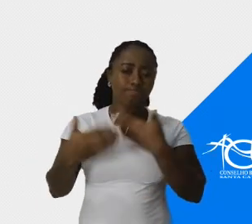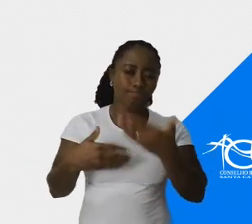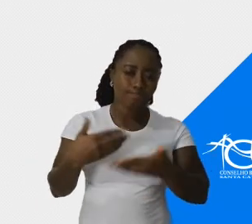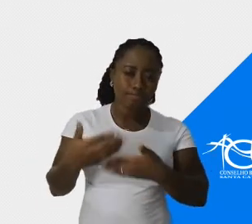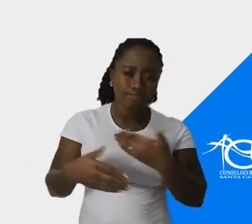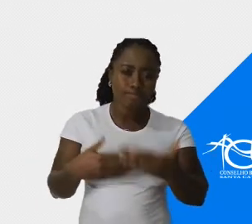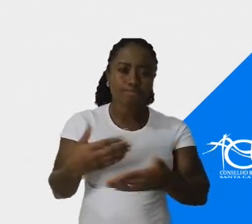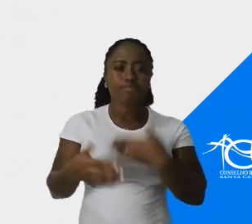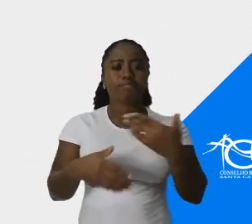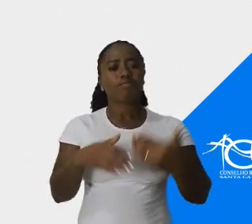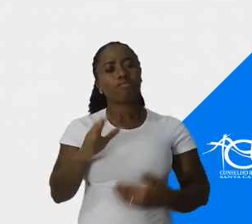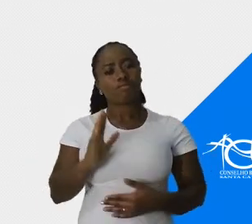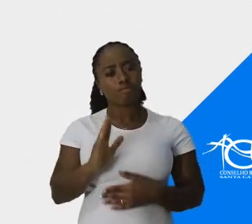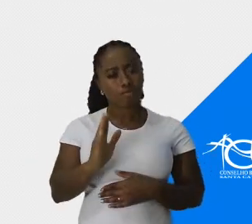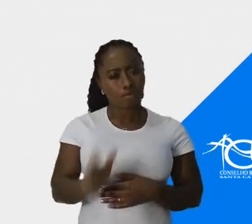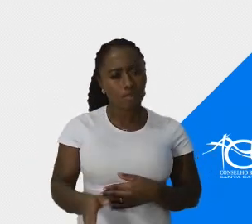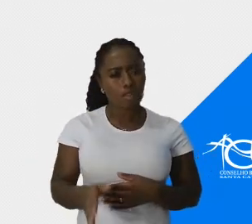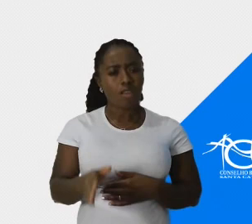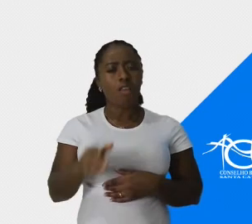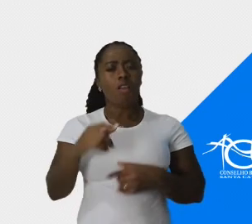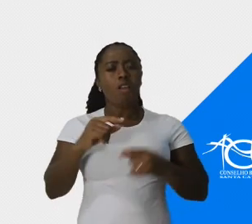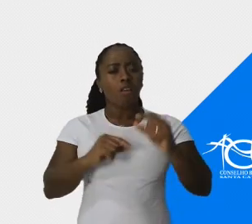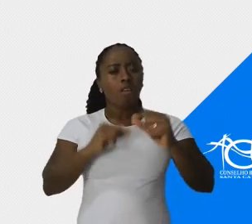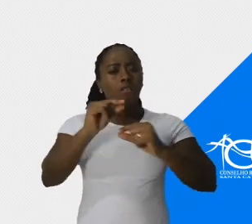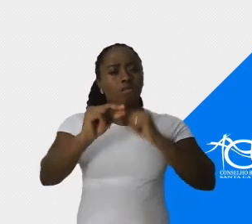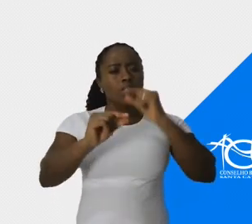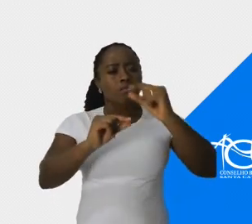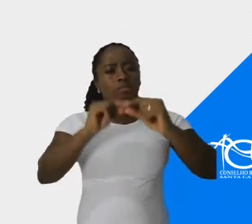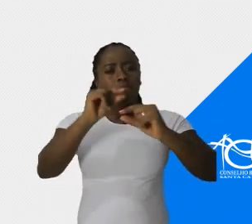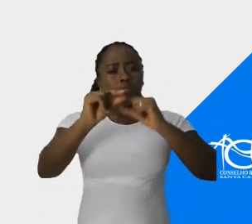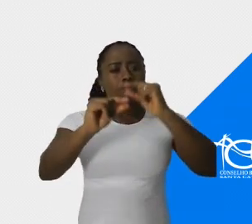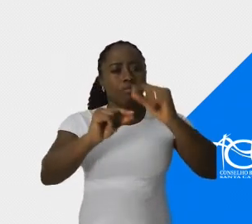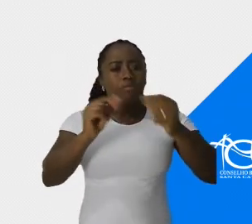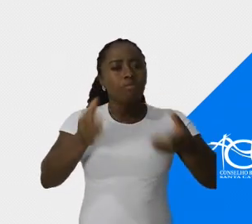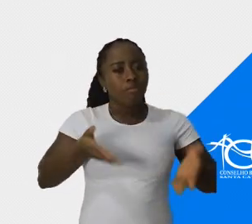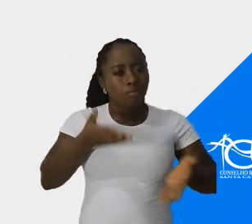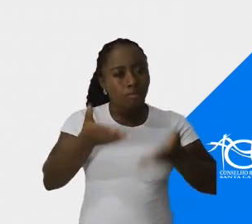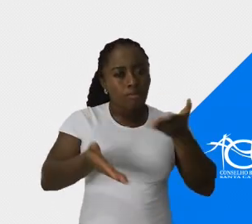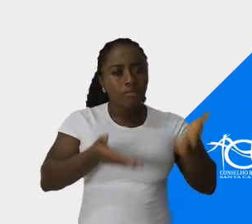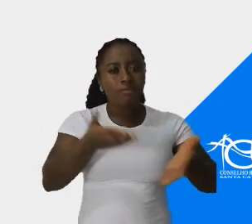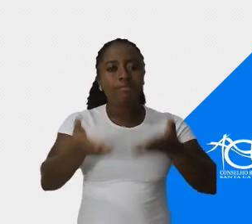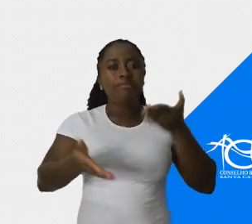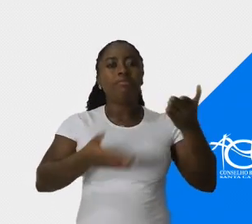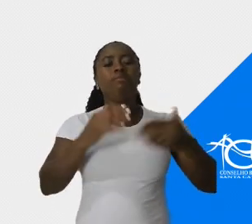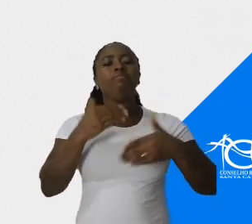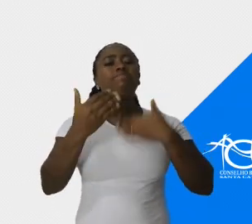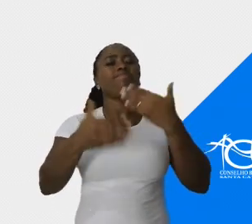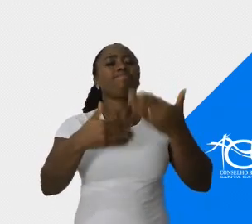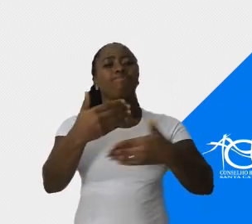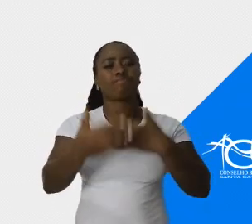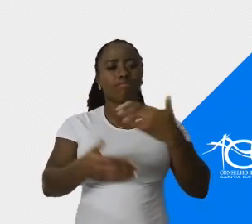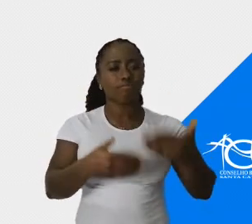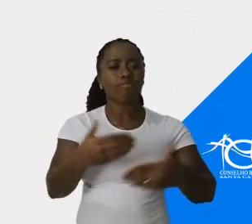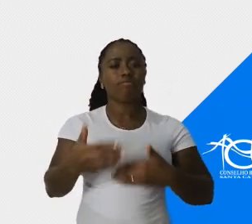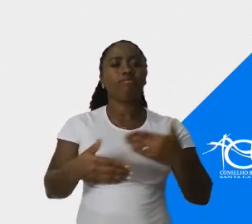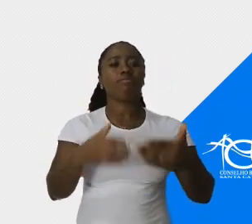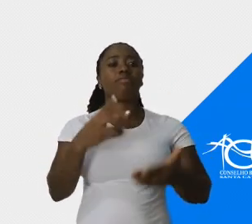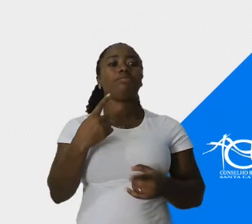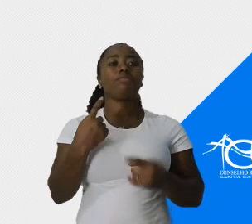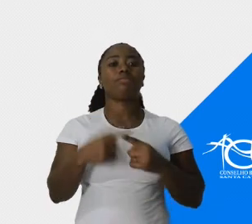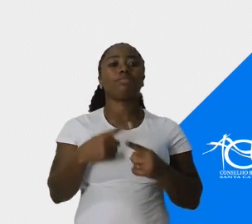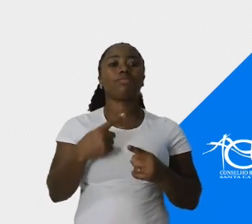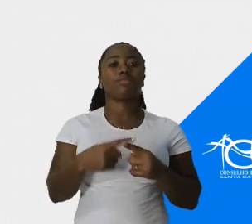testes psicológicos, mas é algo que precisa ainda se avançar cada vez mais, porque a validade preditiva seria, de fato, o